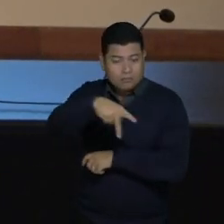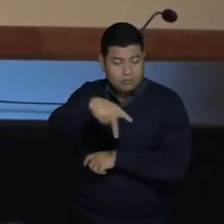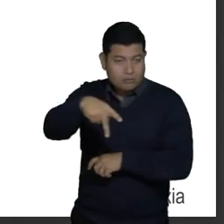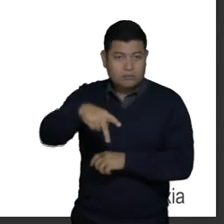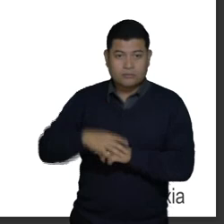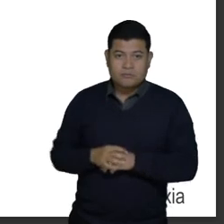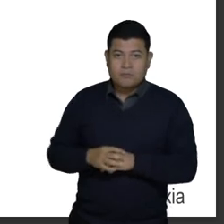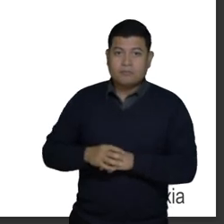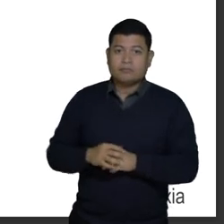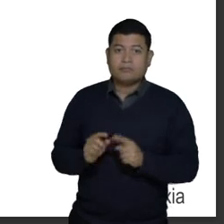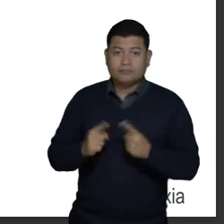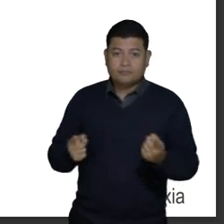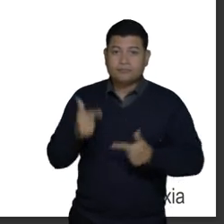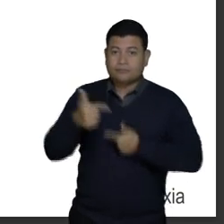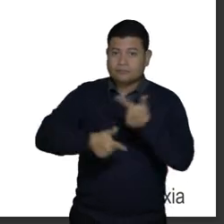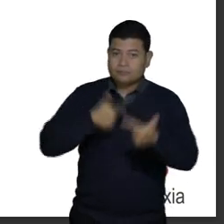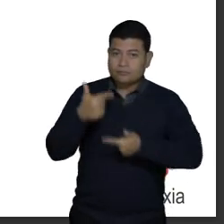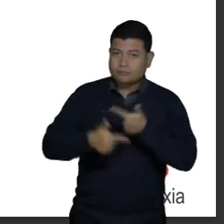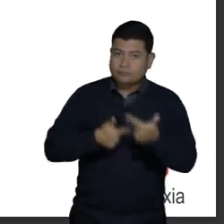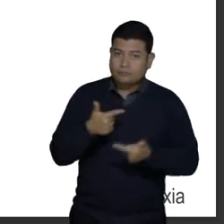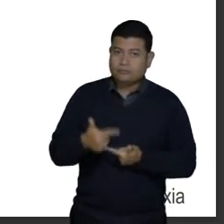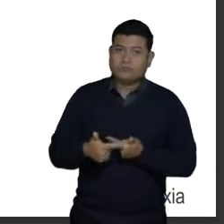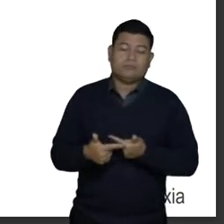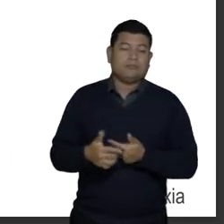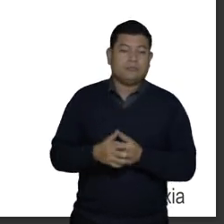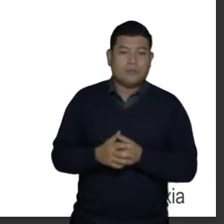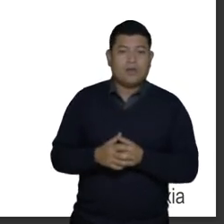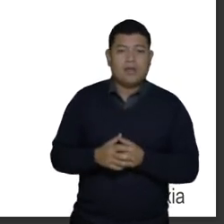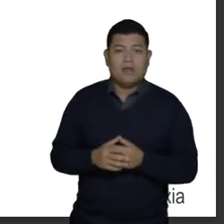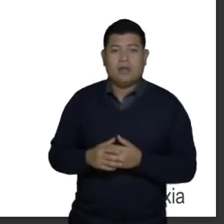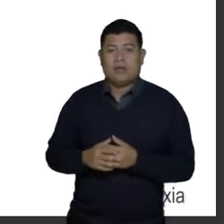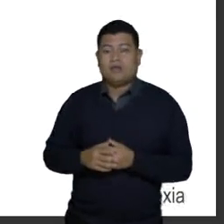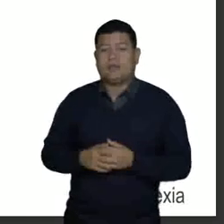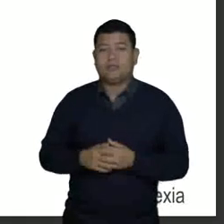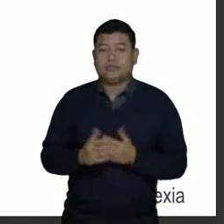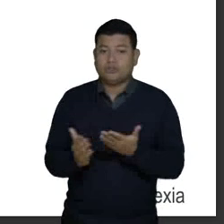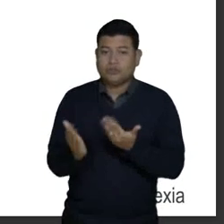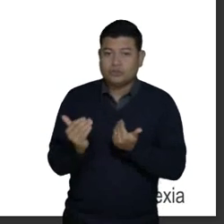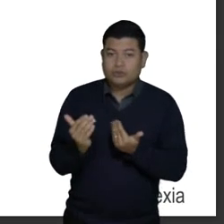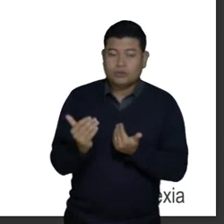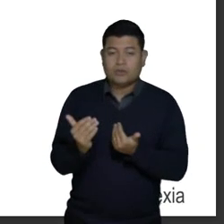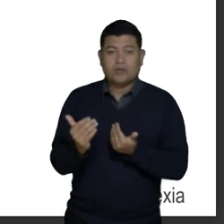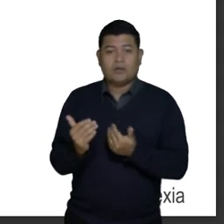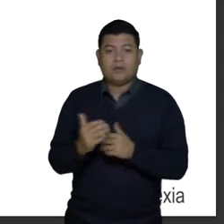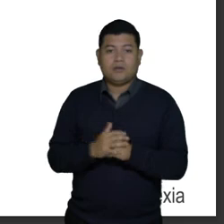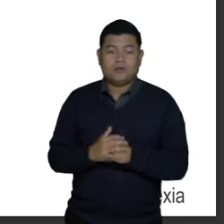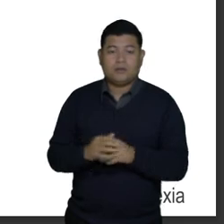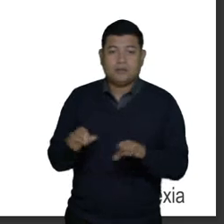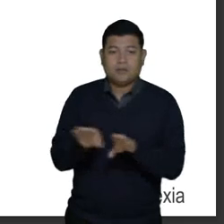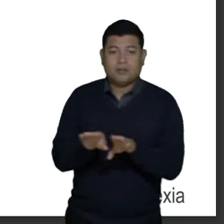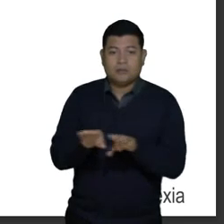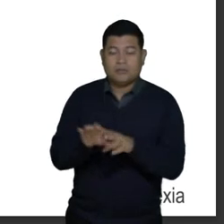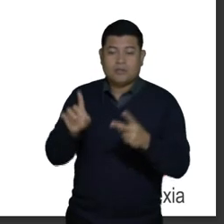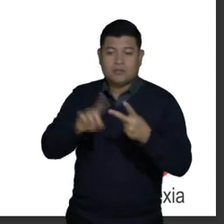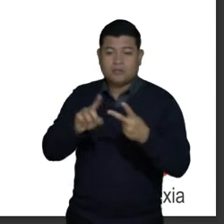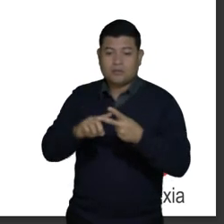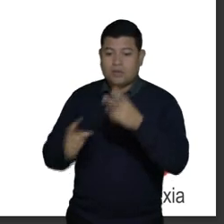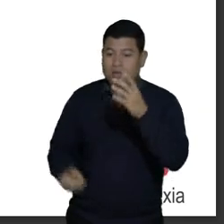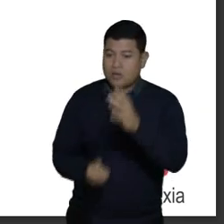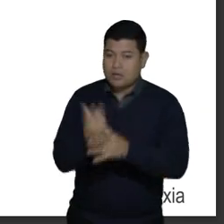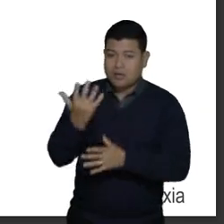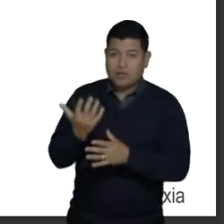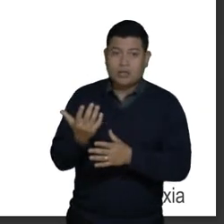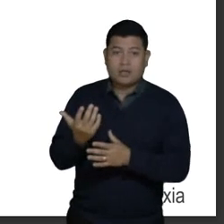esse trabalho e trabalho de de jogos de testes indicativos a gente trabalha com a questão da criatividade do